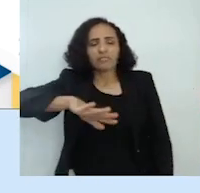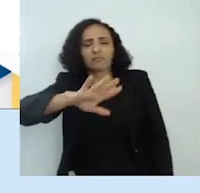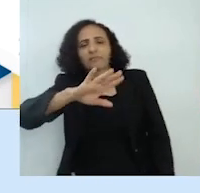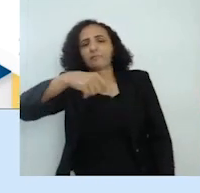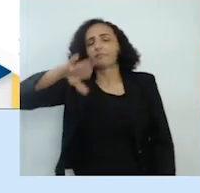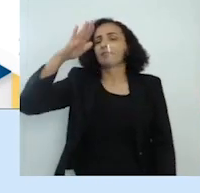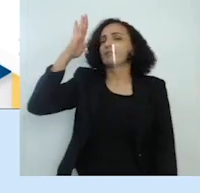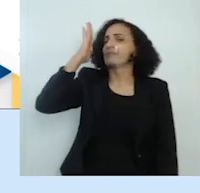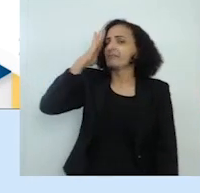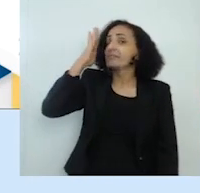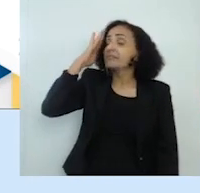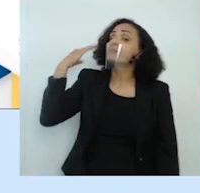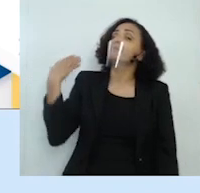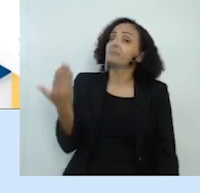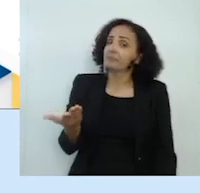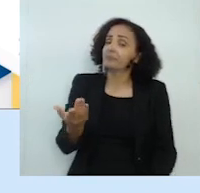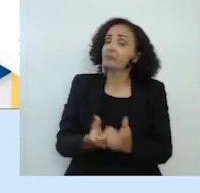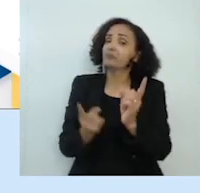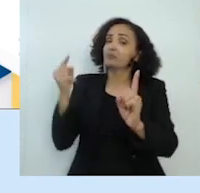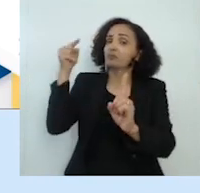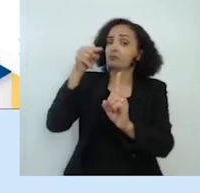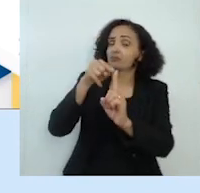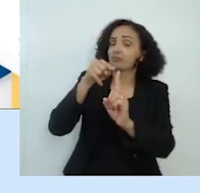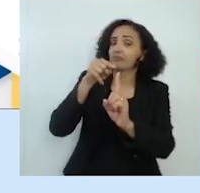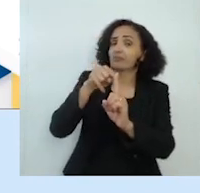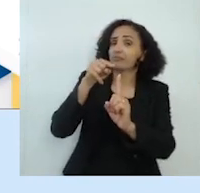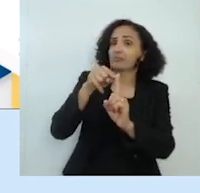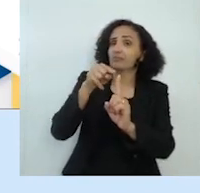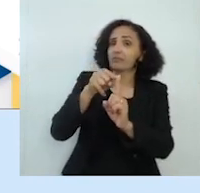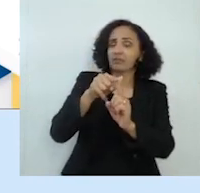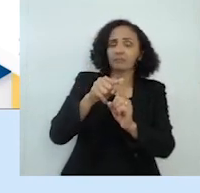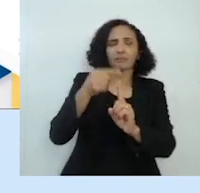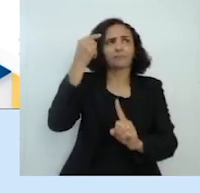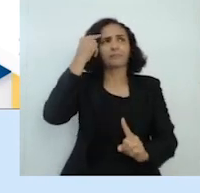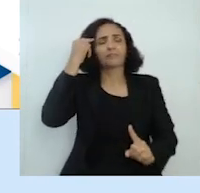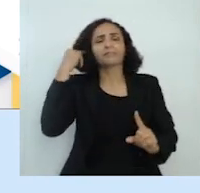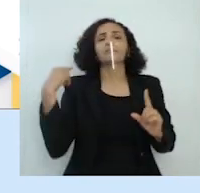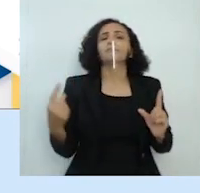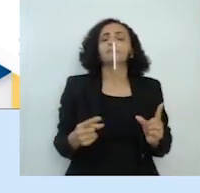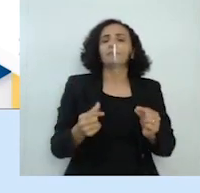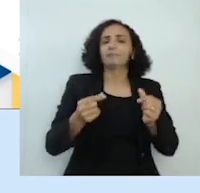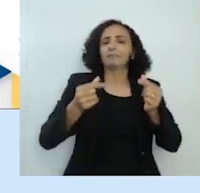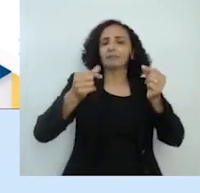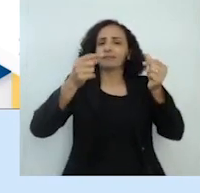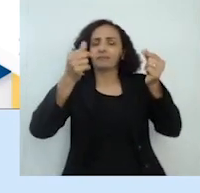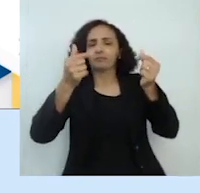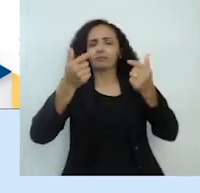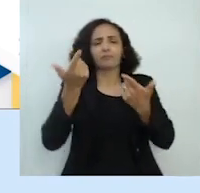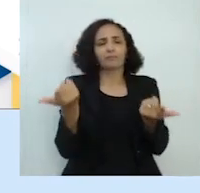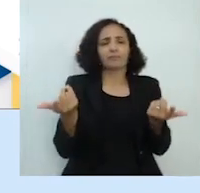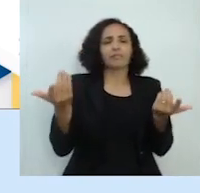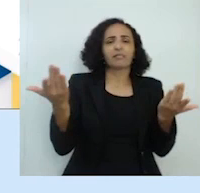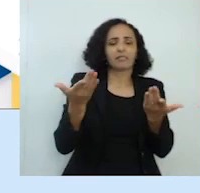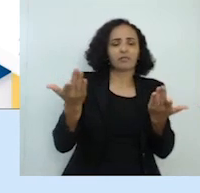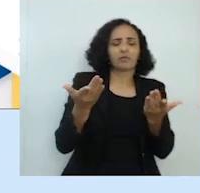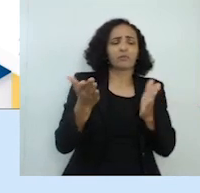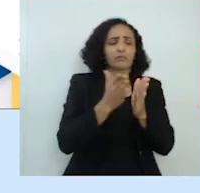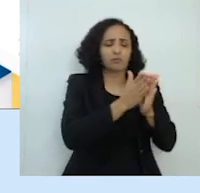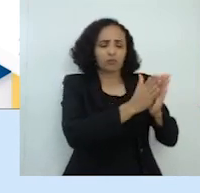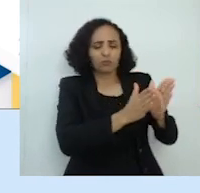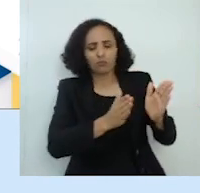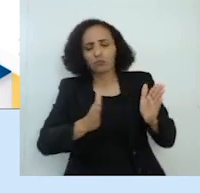anjos? Embora seu objetivo seja mesmo o lucro, a forma de consegui-lo variou muito conforme a época e